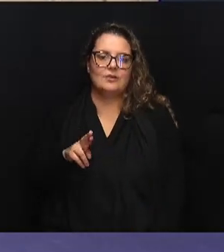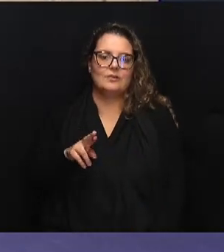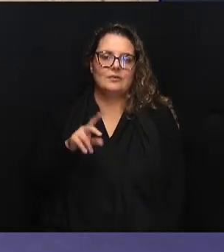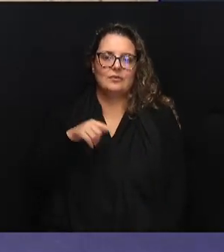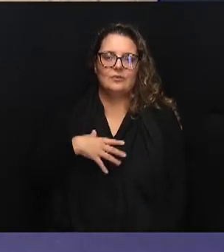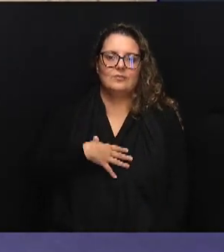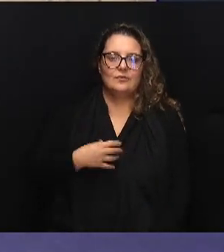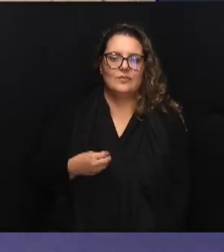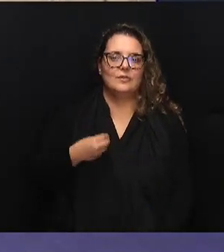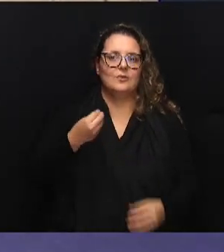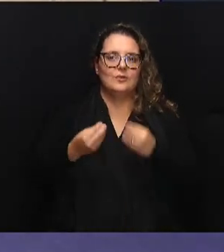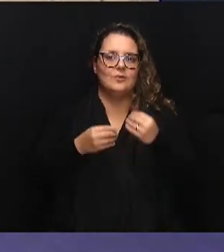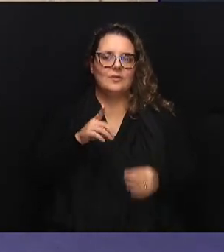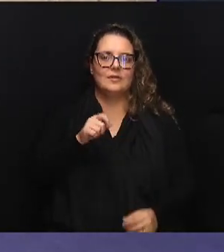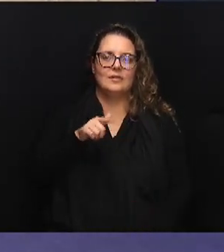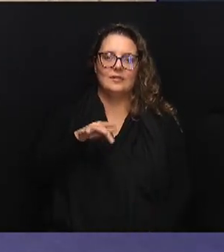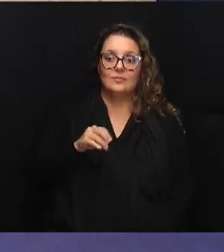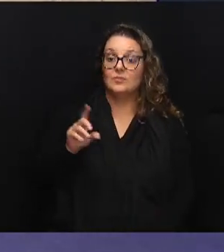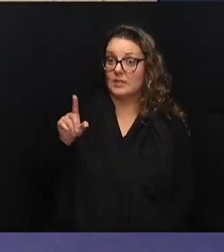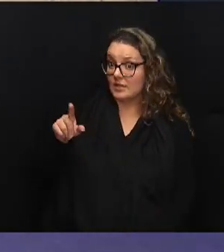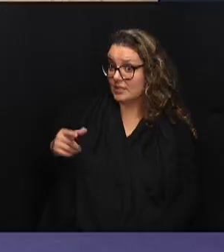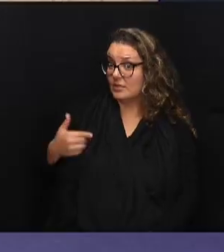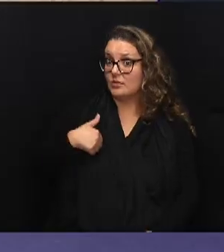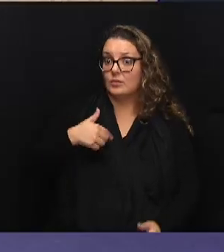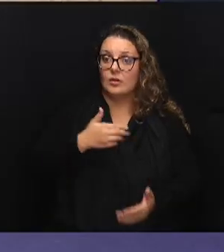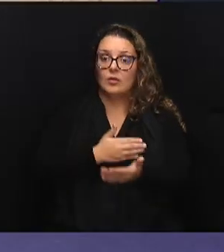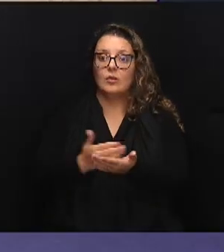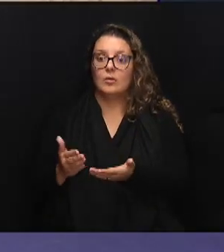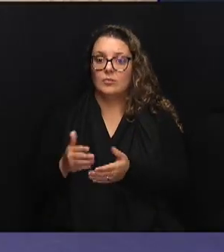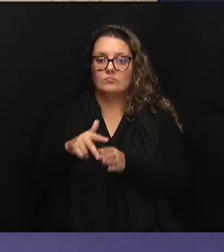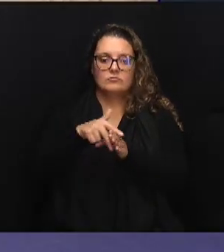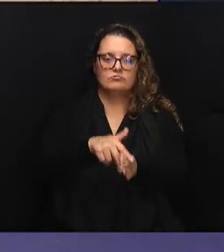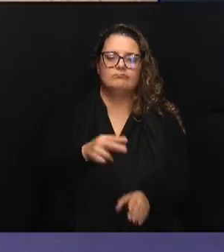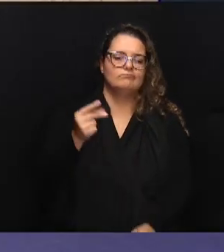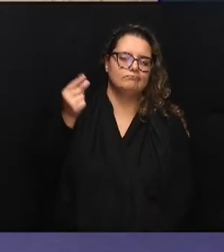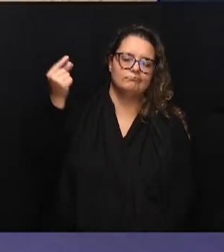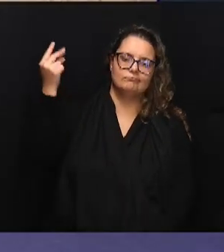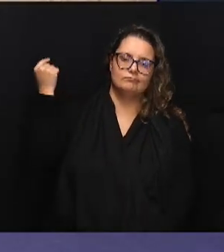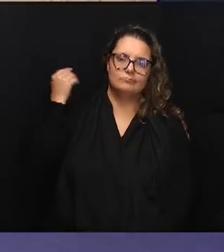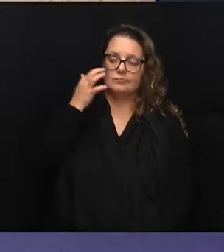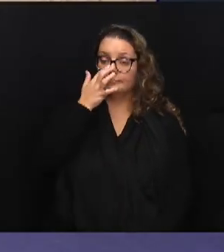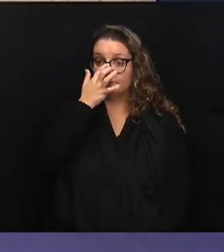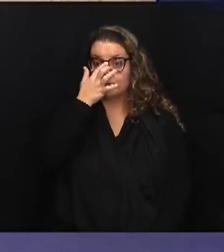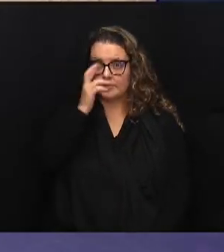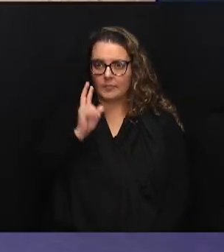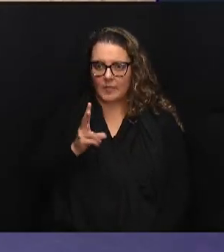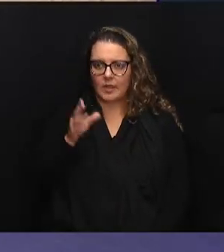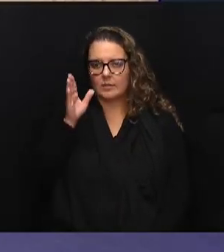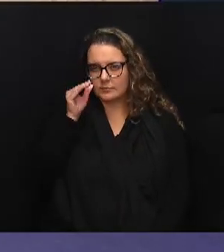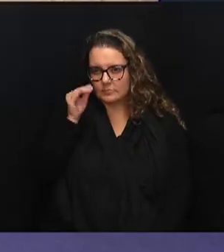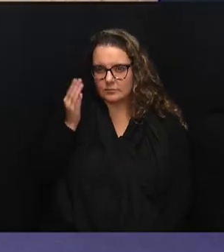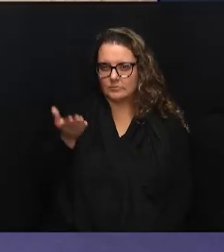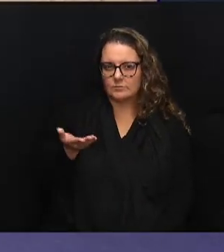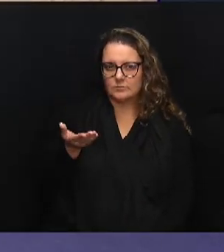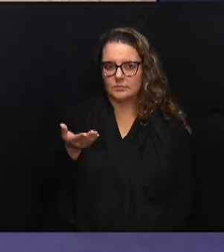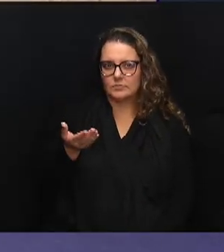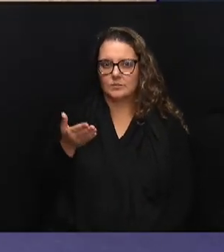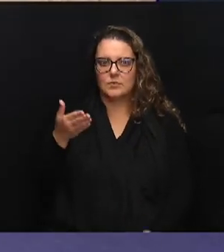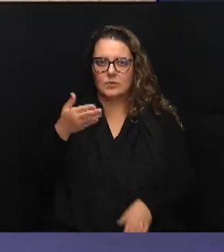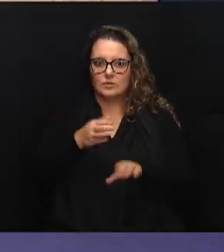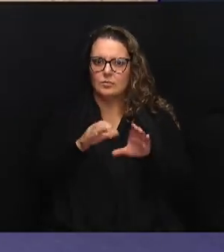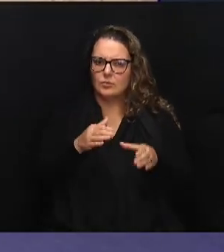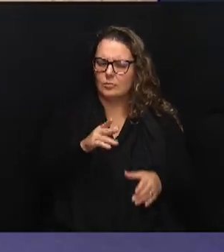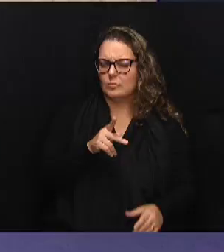filho. Como que foi isso, Dalton? Isso mesmo, eu comecei o cavalo há muitos anos já e tudo, e sempre tive assim, a curiosidade de ir num clube de pôquer